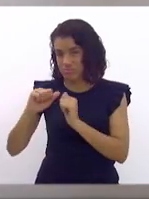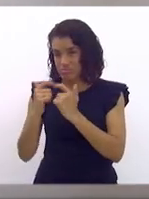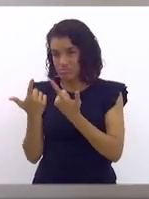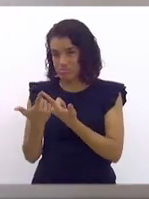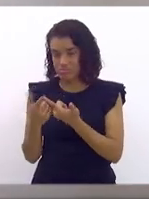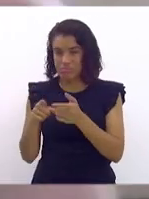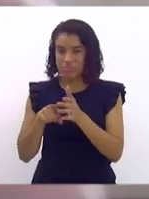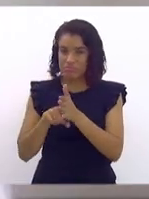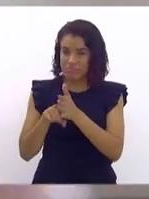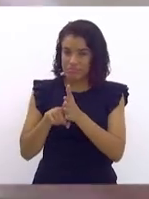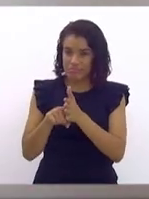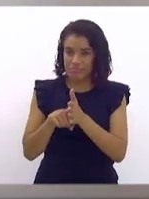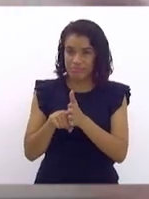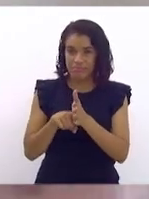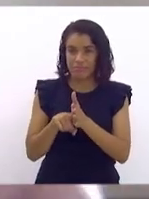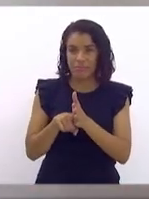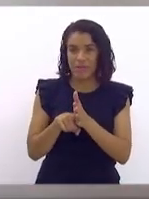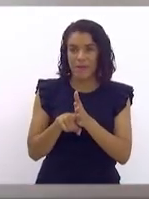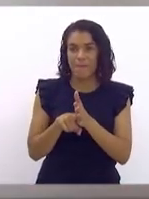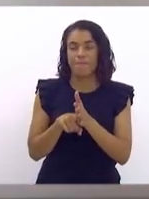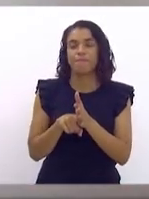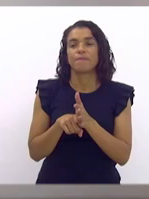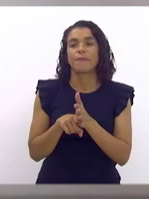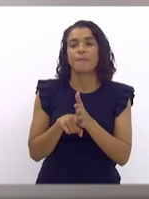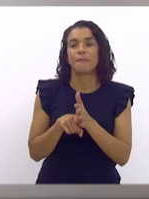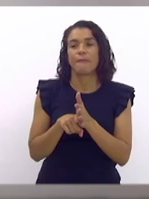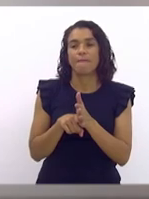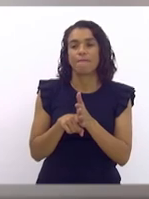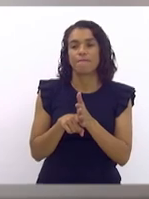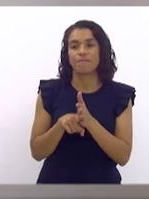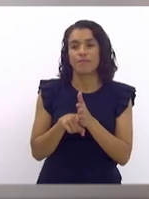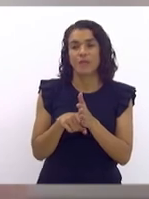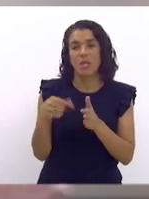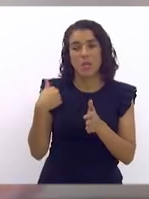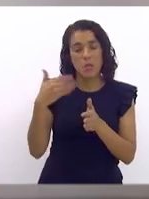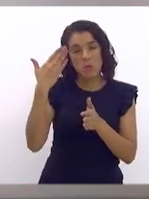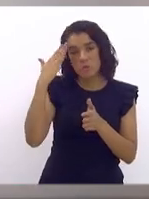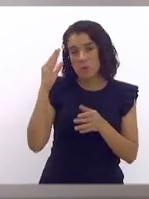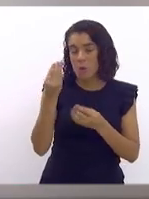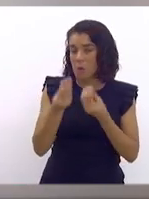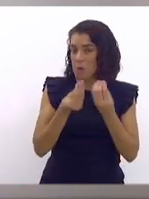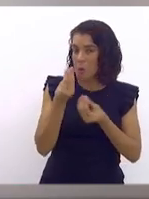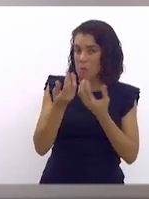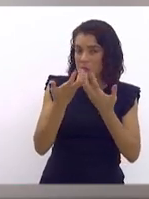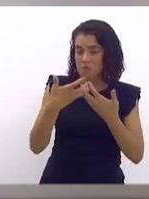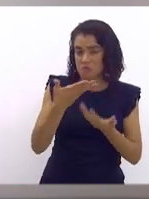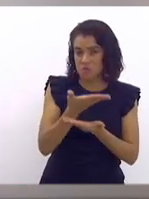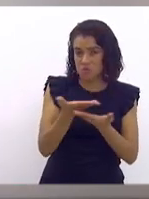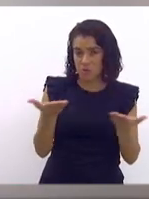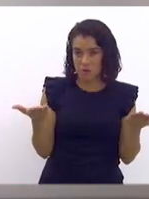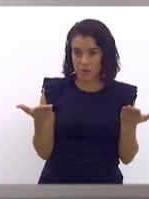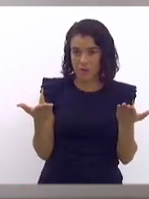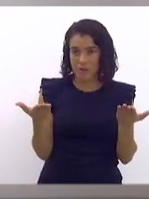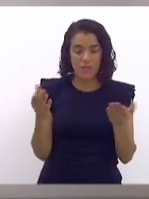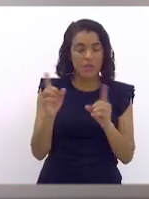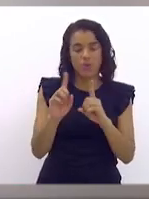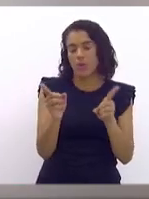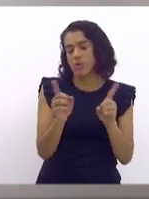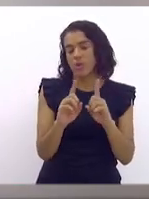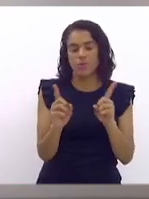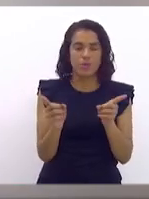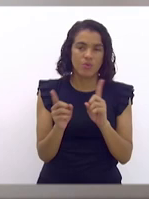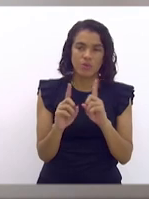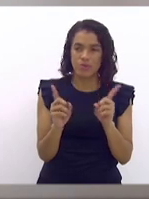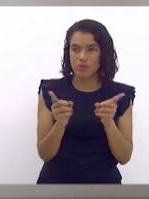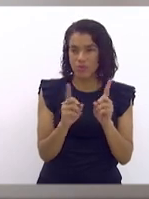pesquisa, ela estaria subordinada, né, à realização dessa pesquisa? Eu não sei como é que funciona para vocês em Não, termos de não seria apresentação essa de...